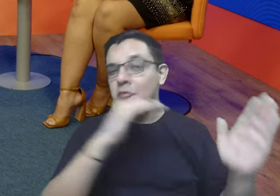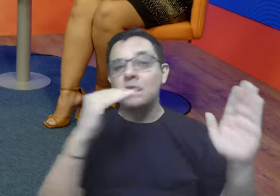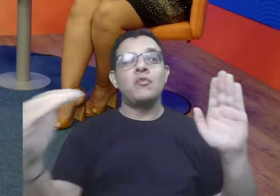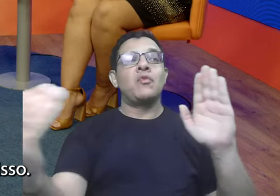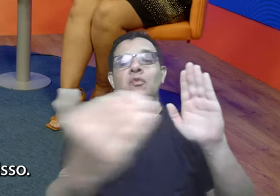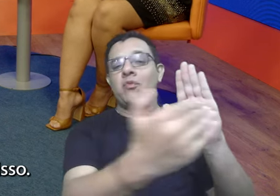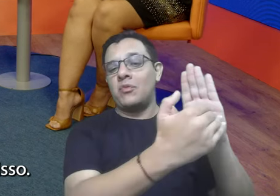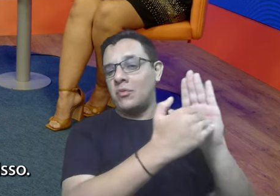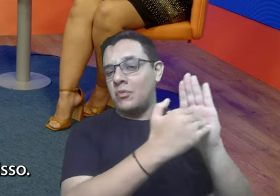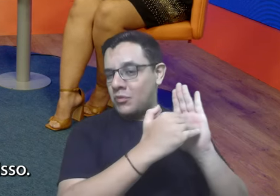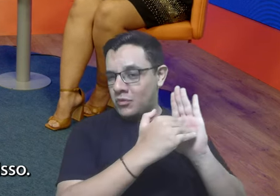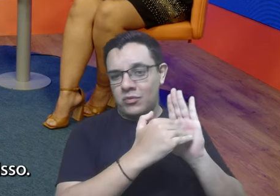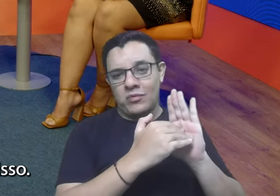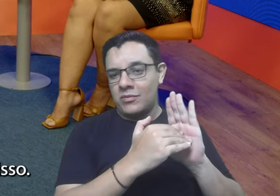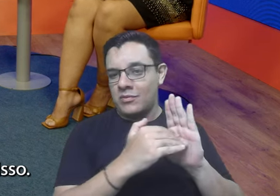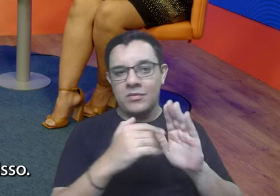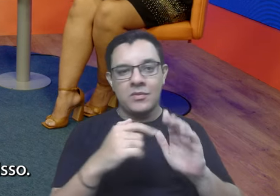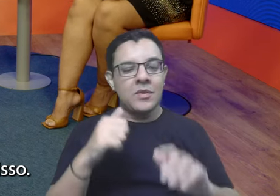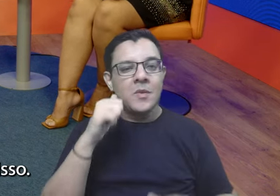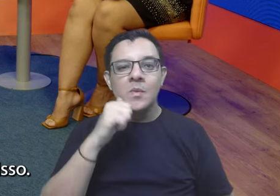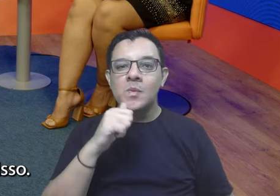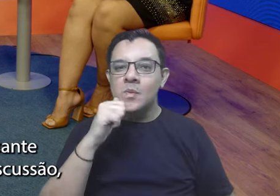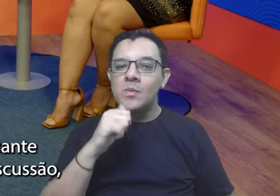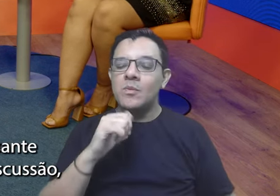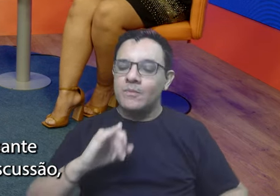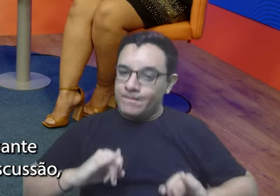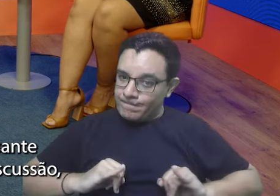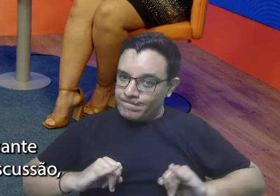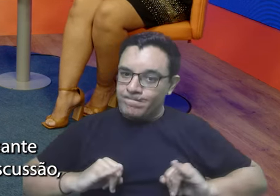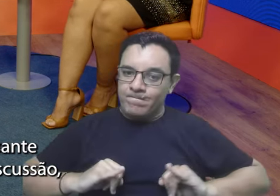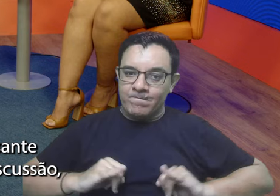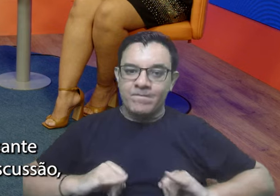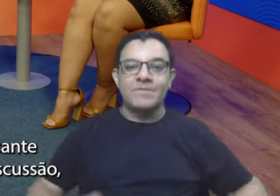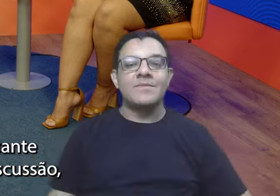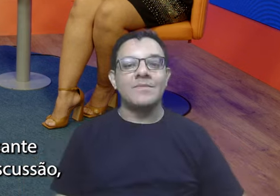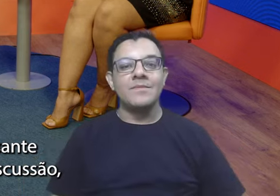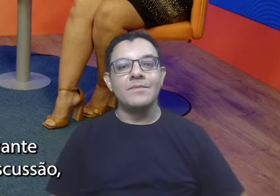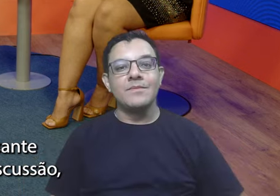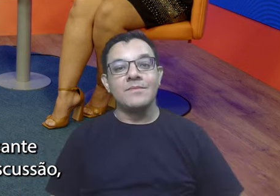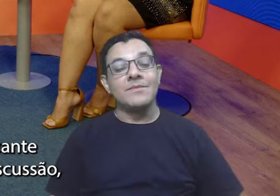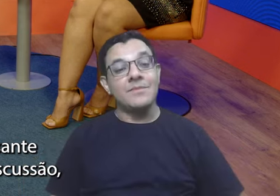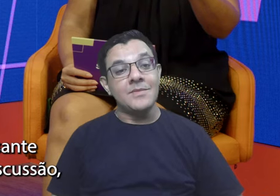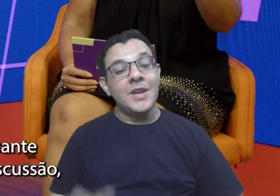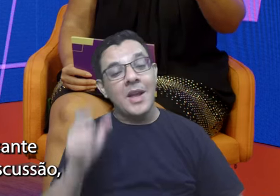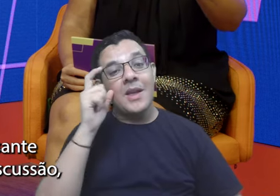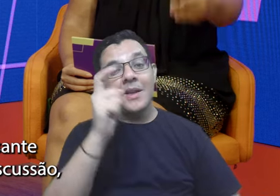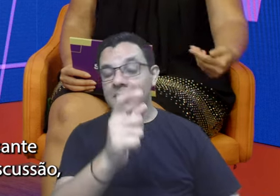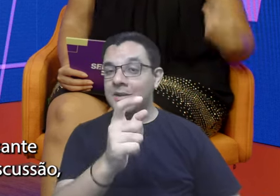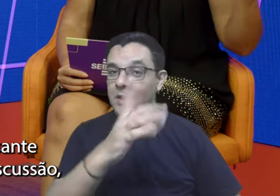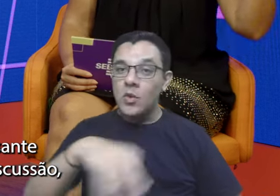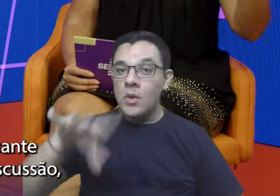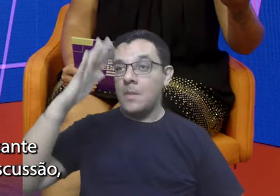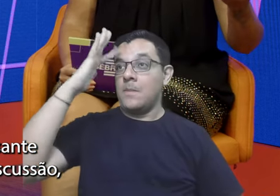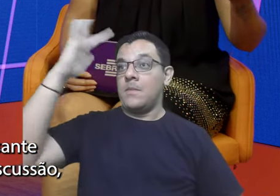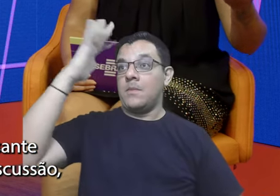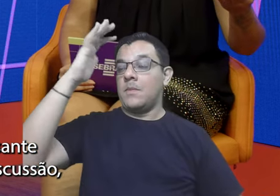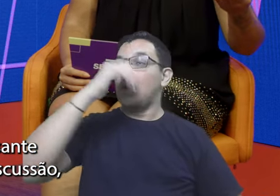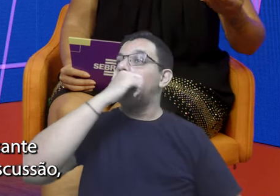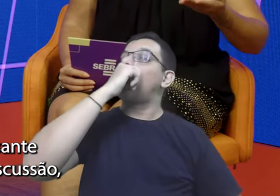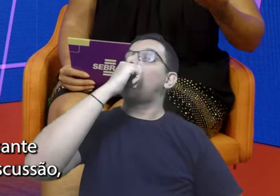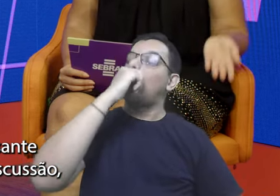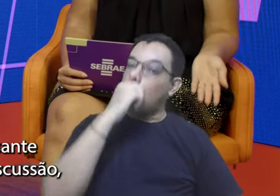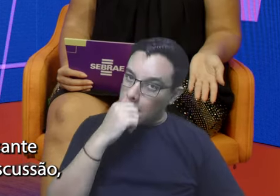exatamente também sofrem muito com isso e eu acho que isso foi interessante até para trazer mais